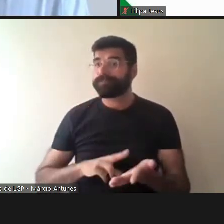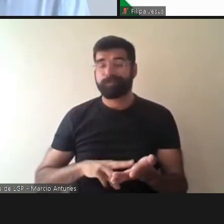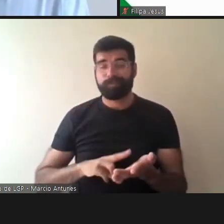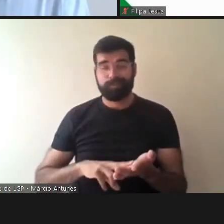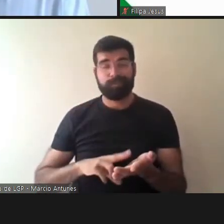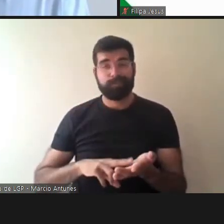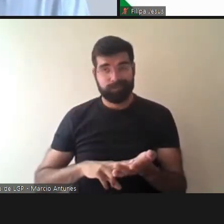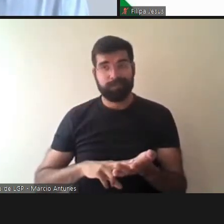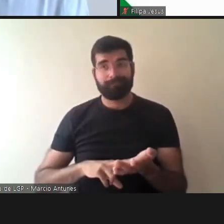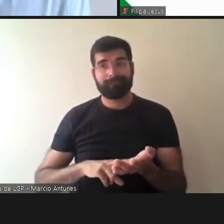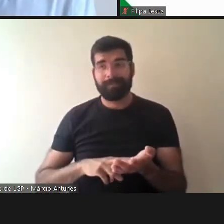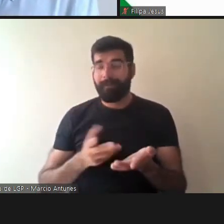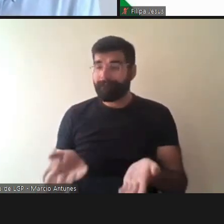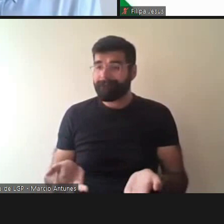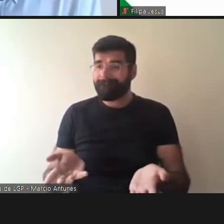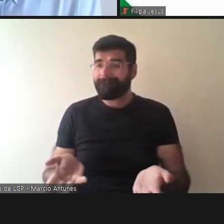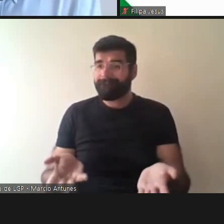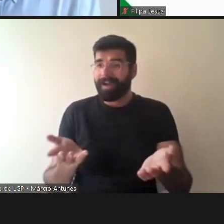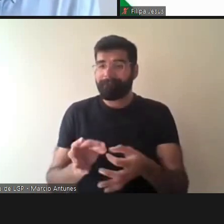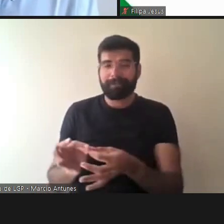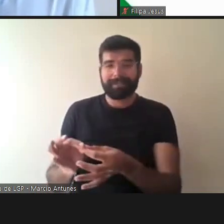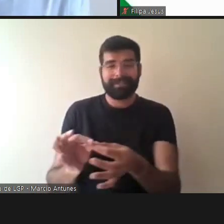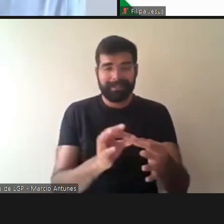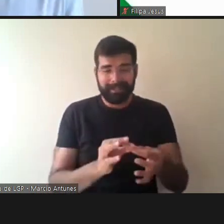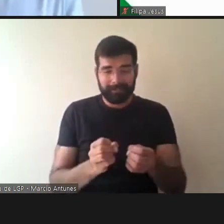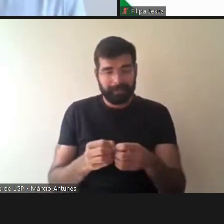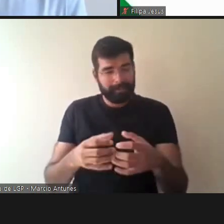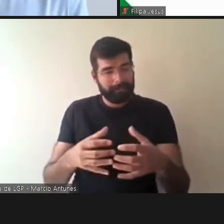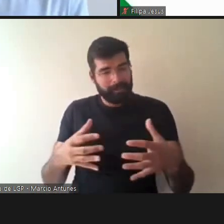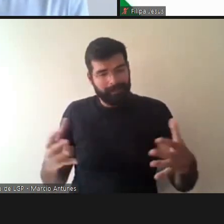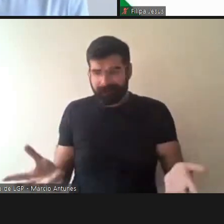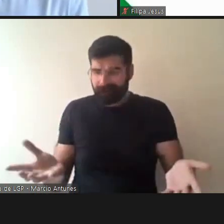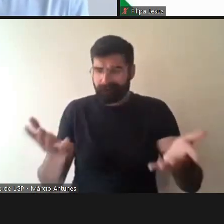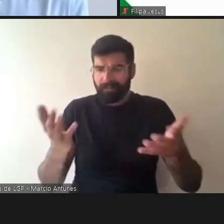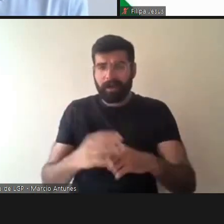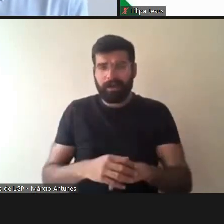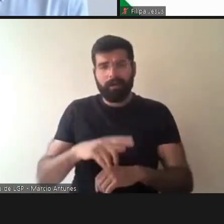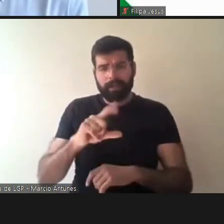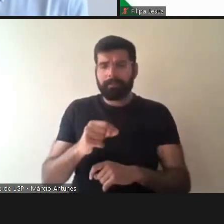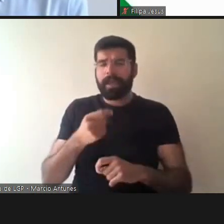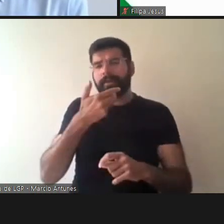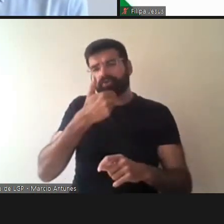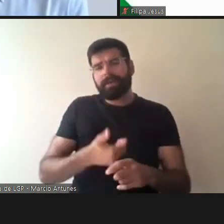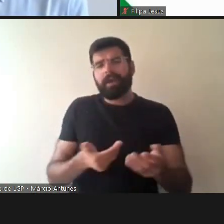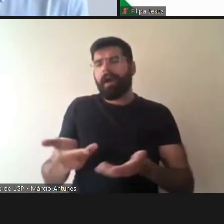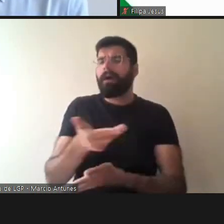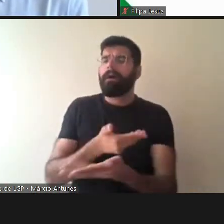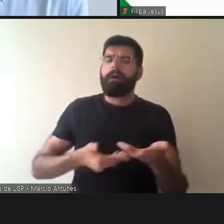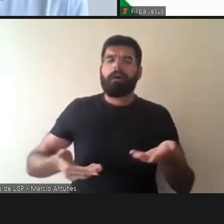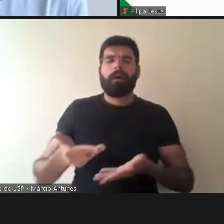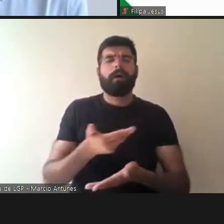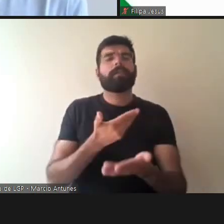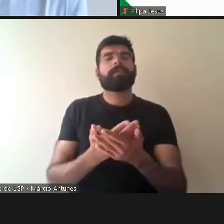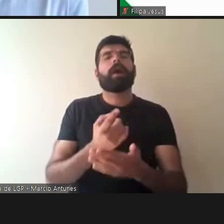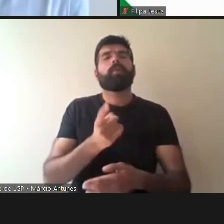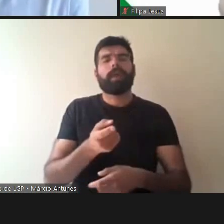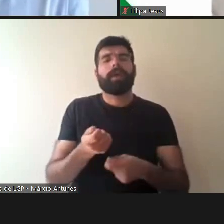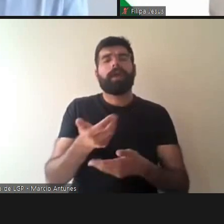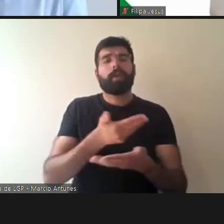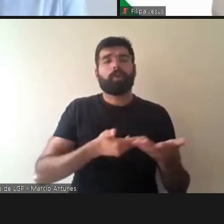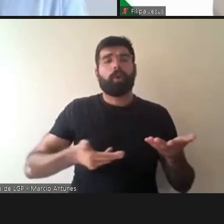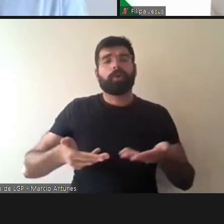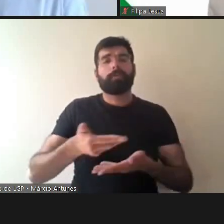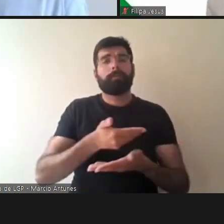de fomentar as parcerias, o intercâmbio de experiências que geram economias